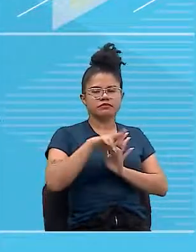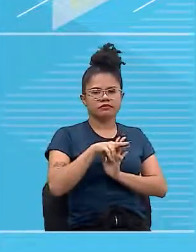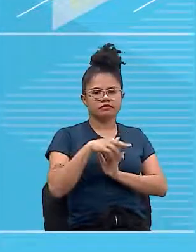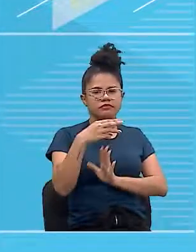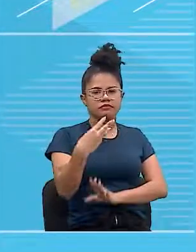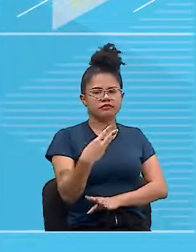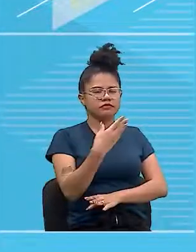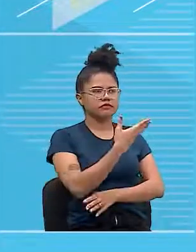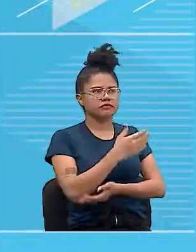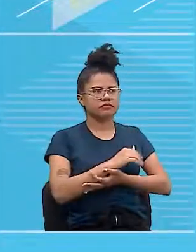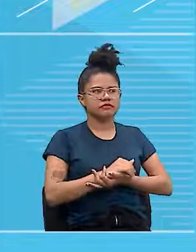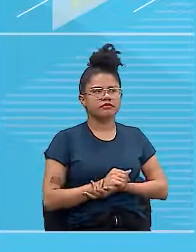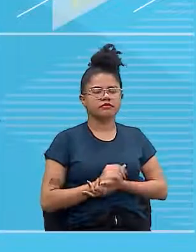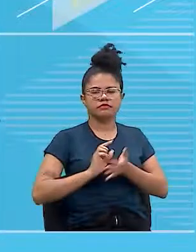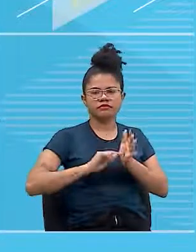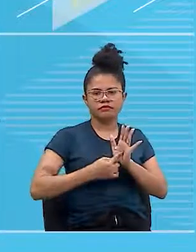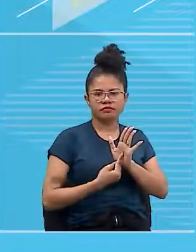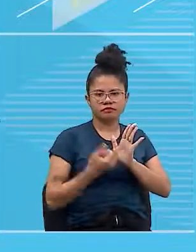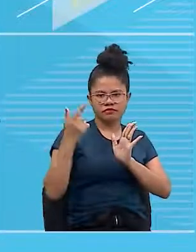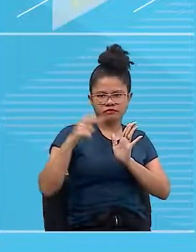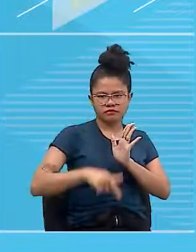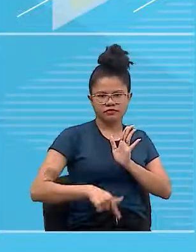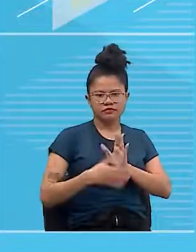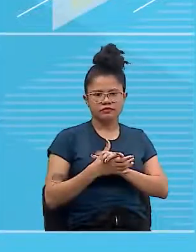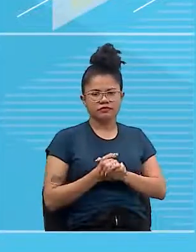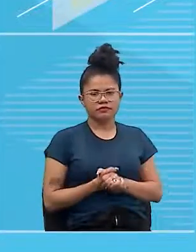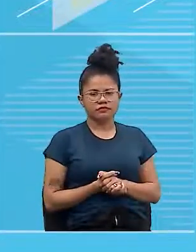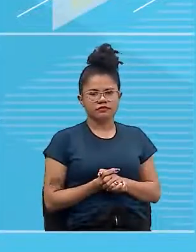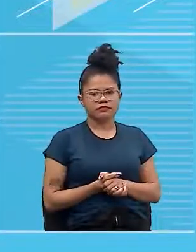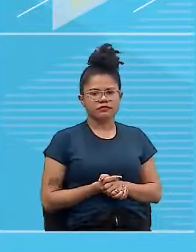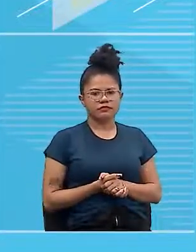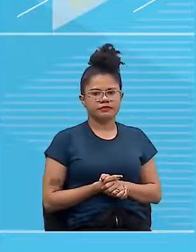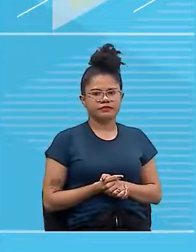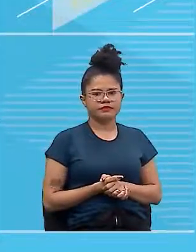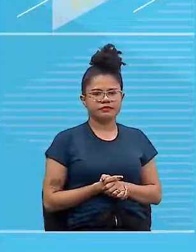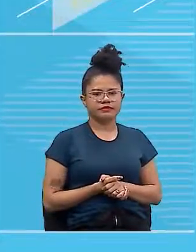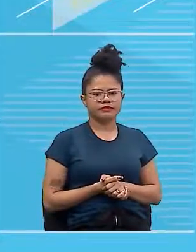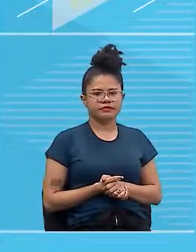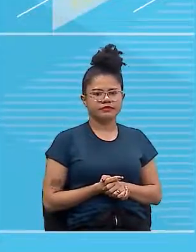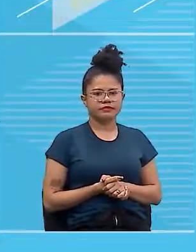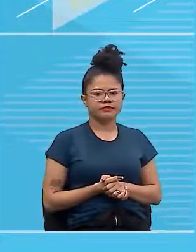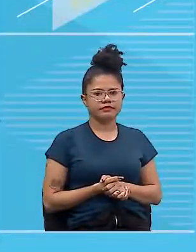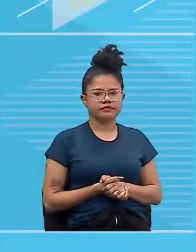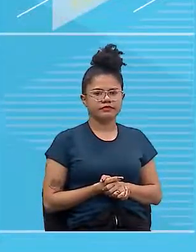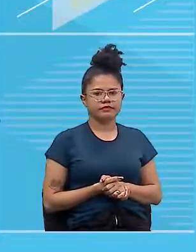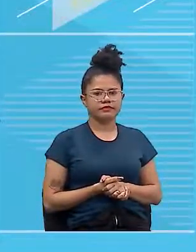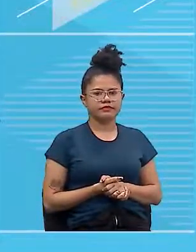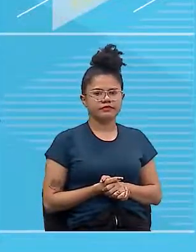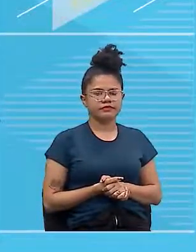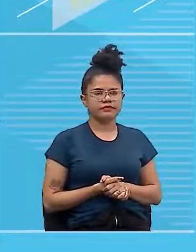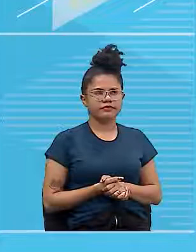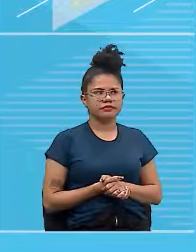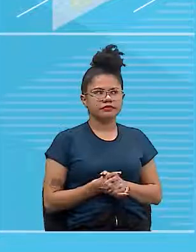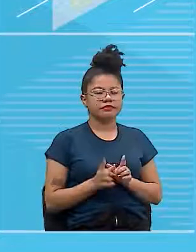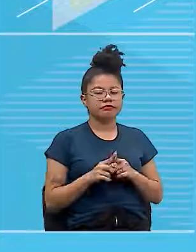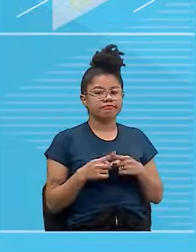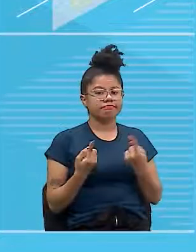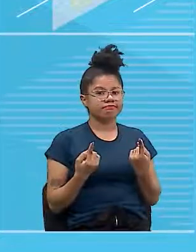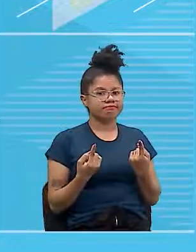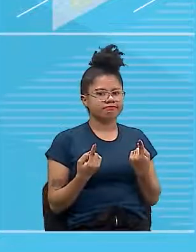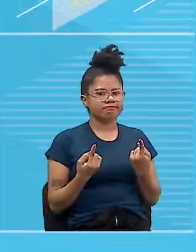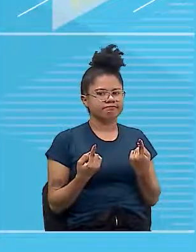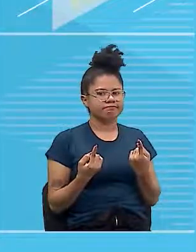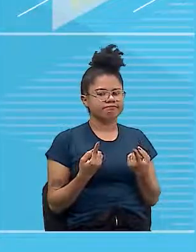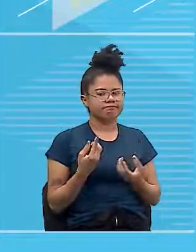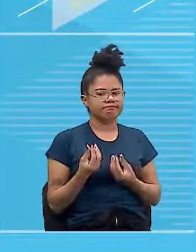três eu vou multiplicar para fazer outra regra de três vocês falaram exatamente o que eu devo fazer mas o X da